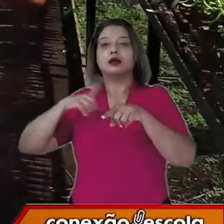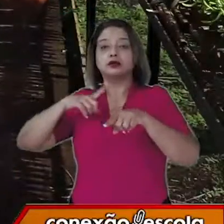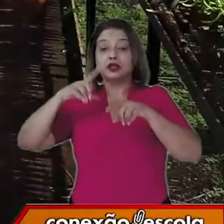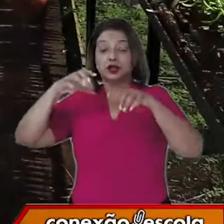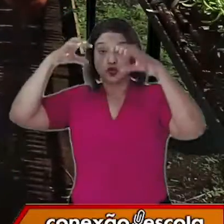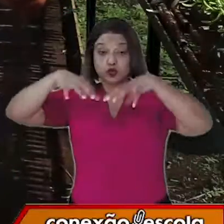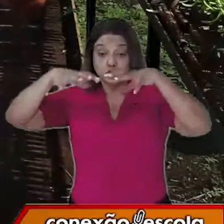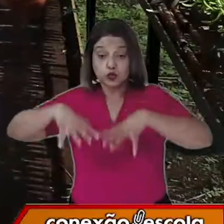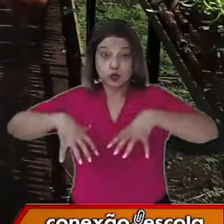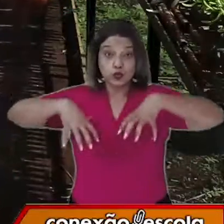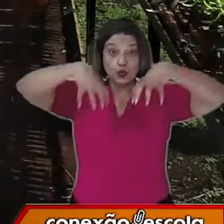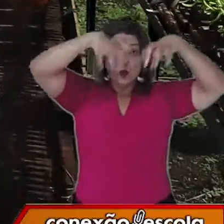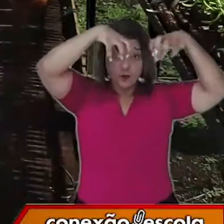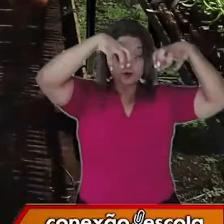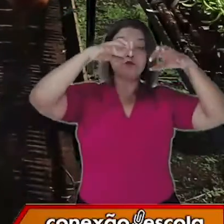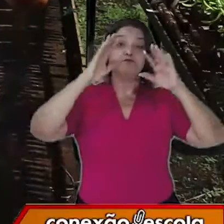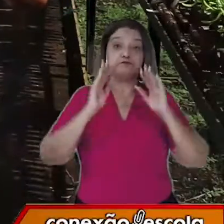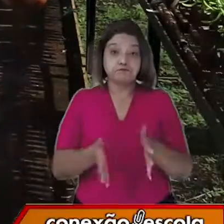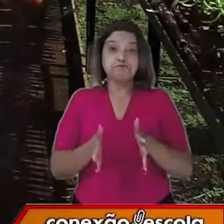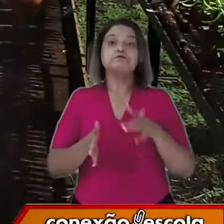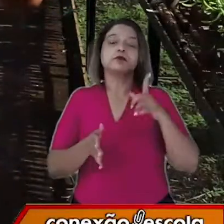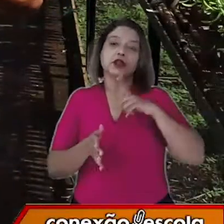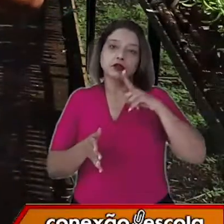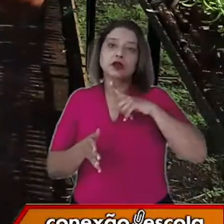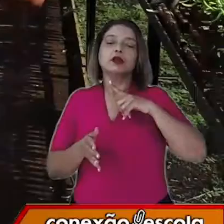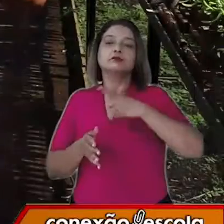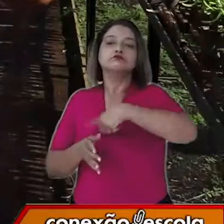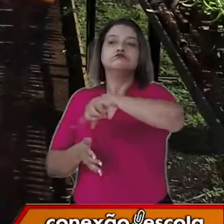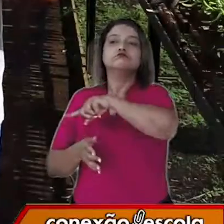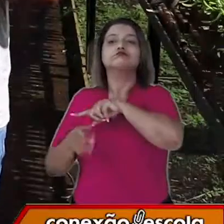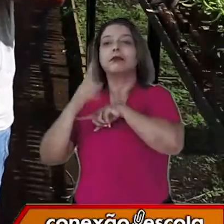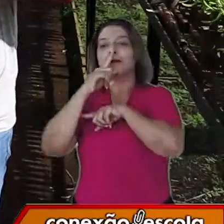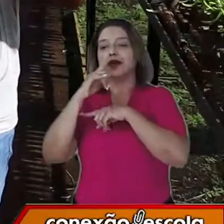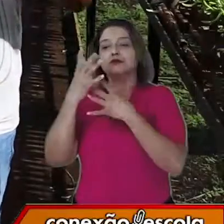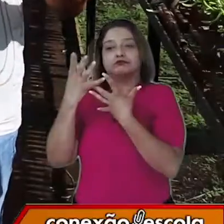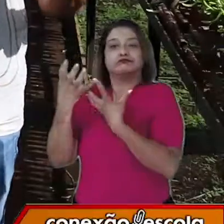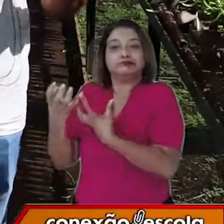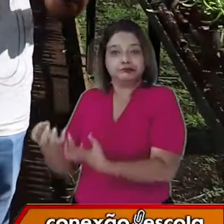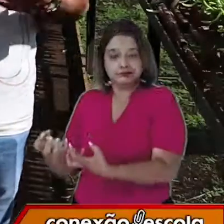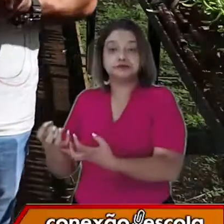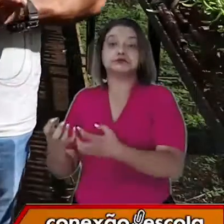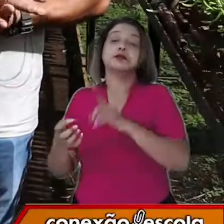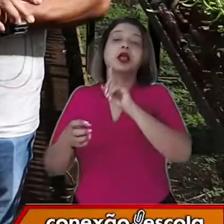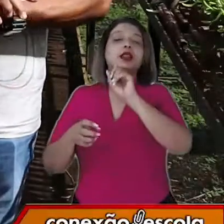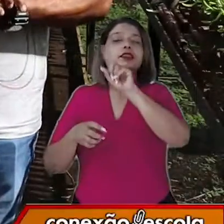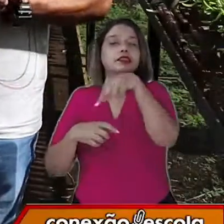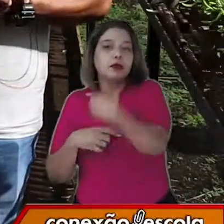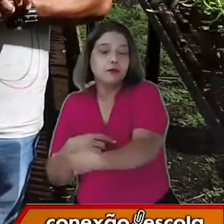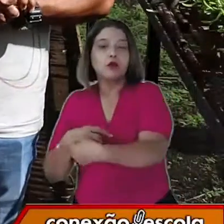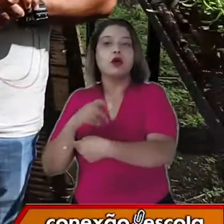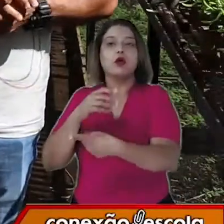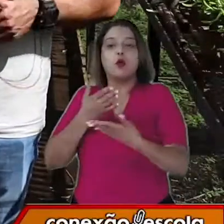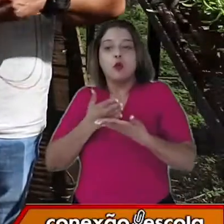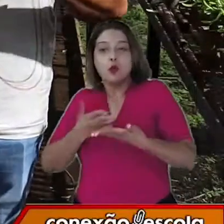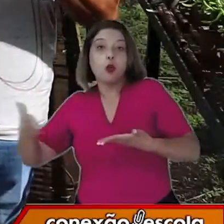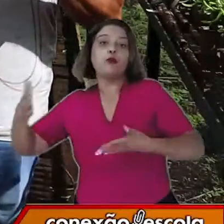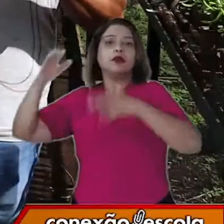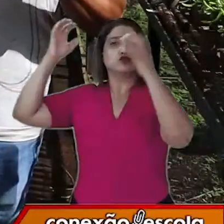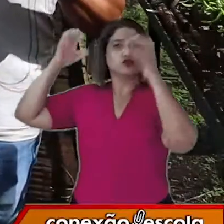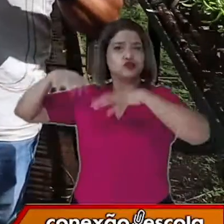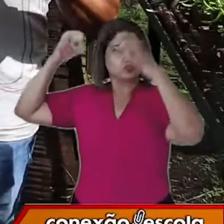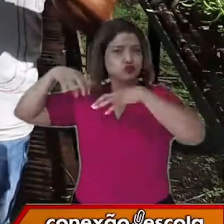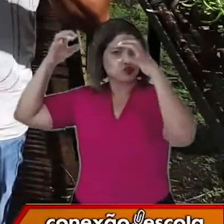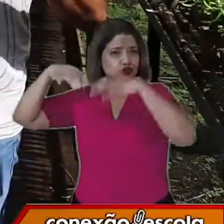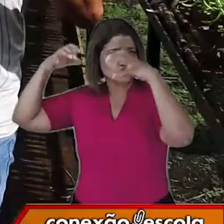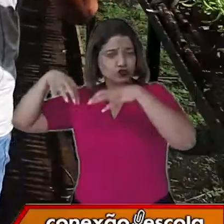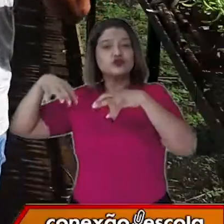recuam, então nós praticamente as precipitações aqui são muito poucas. E nós temos, a partir daí, o período chuvoso. Nessa época